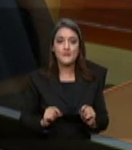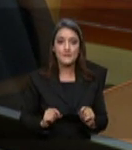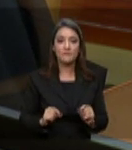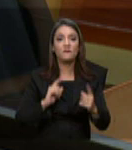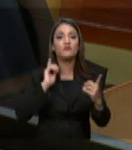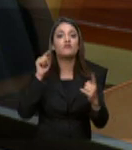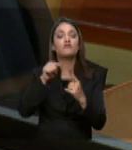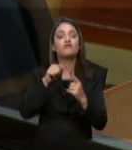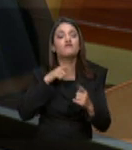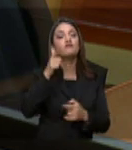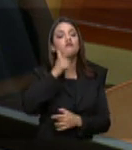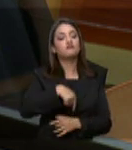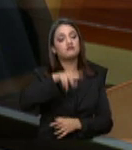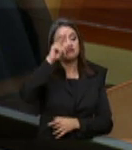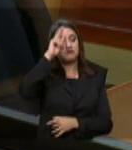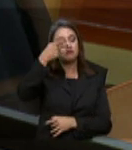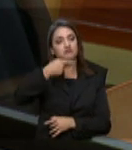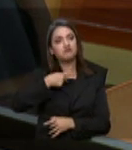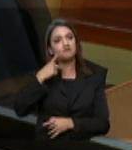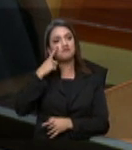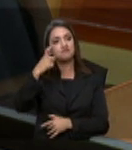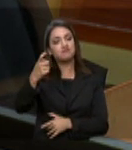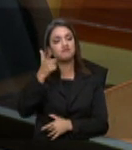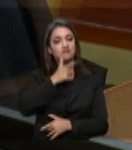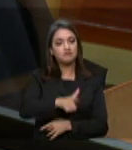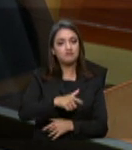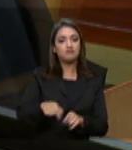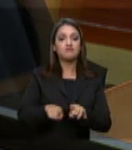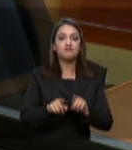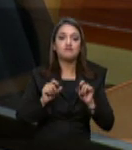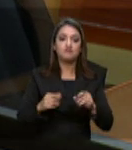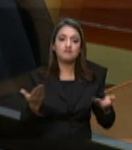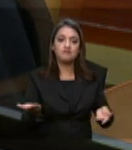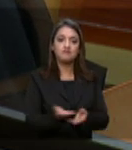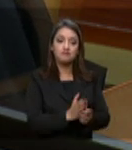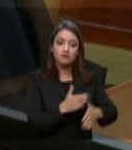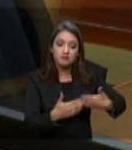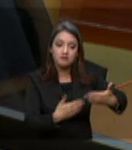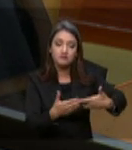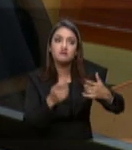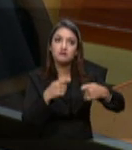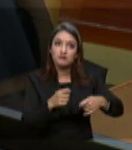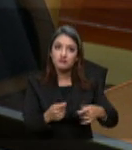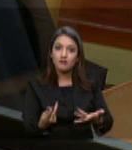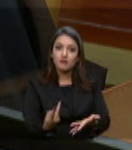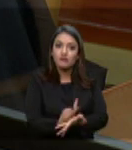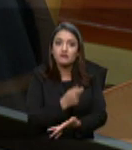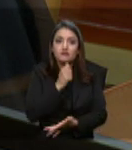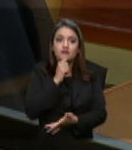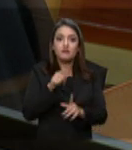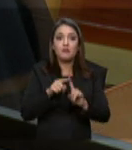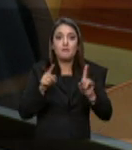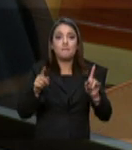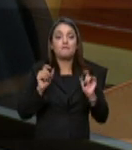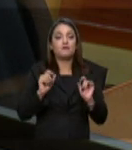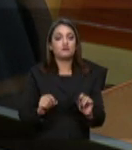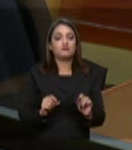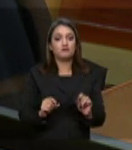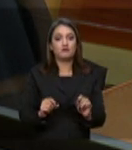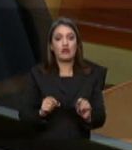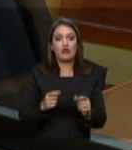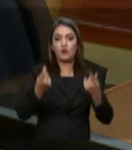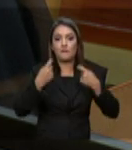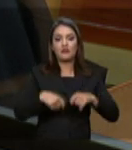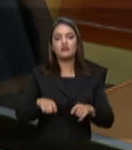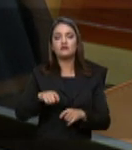de favorecer interesse próprio Polly elementar do tipo que o processo esteja impulso Porém para a configuração da conduta típica